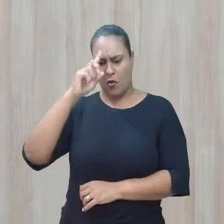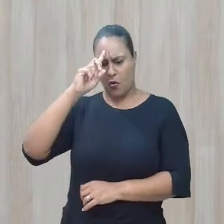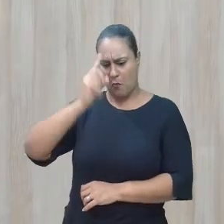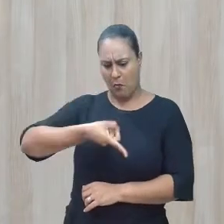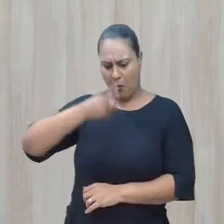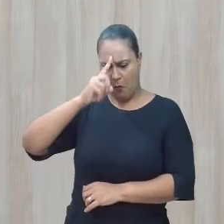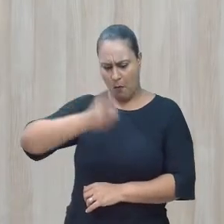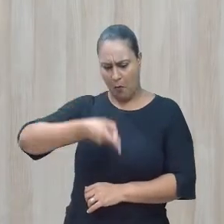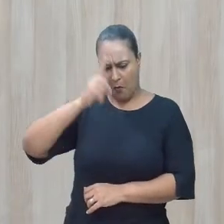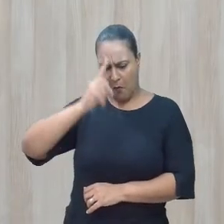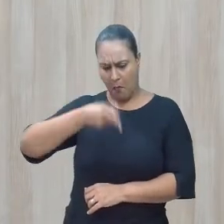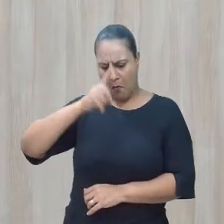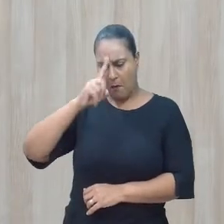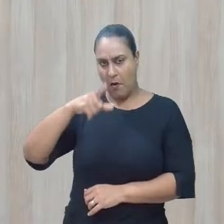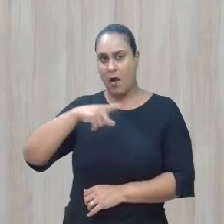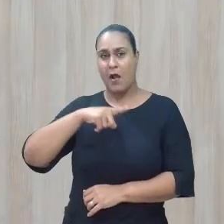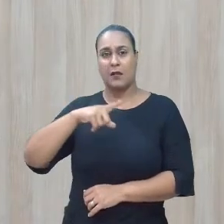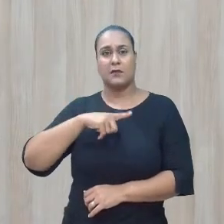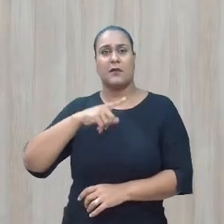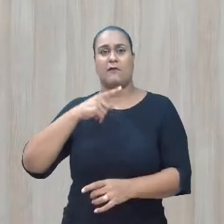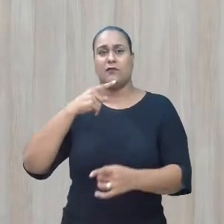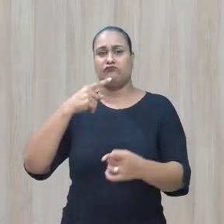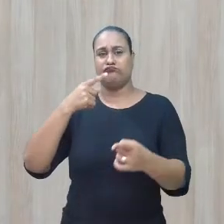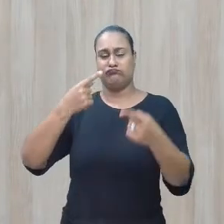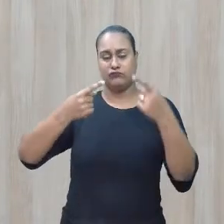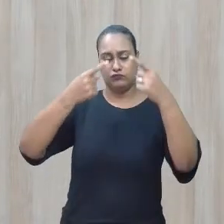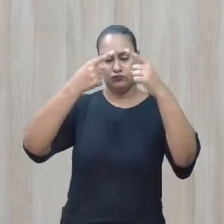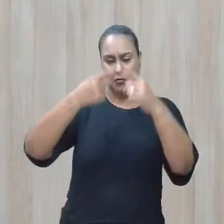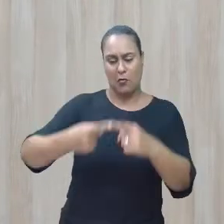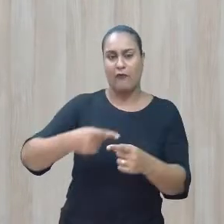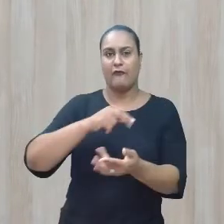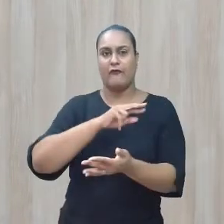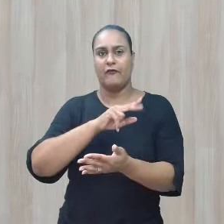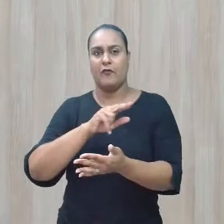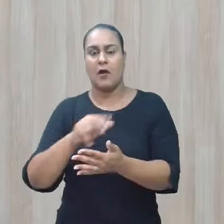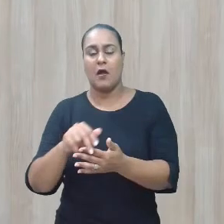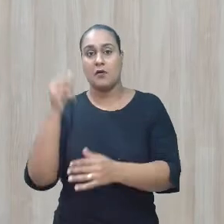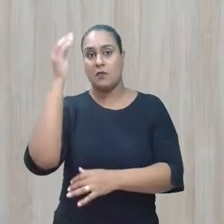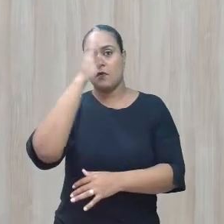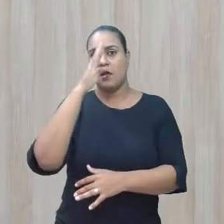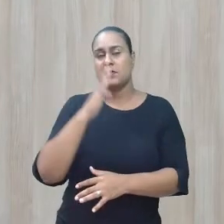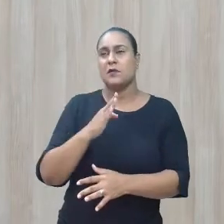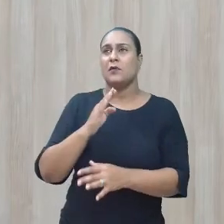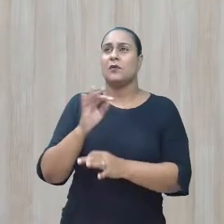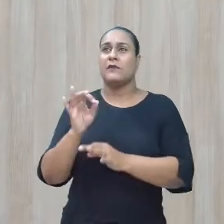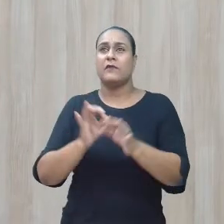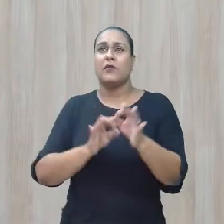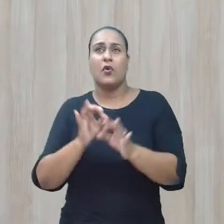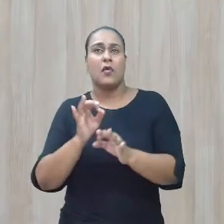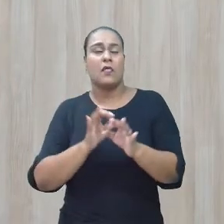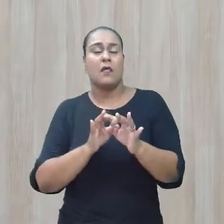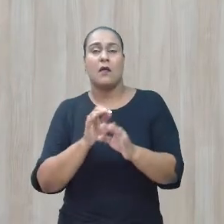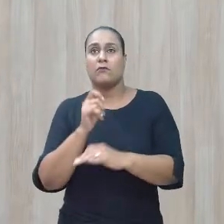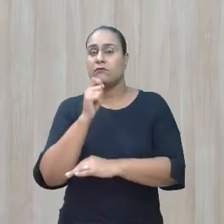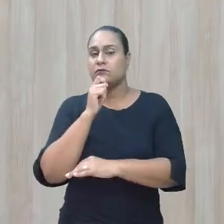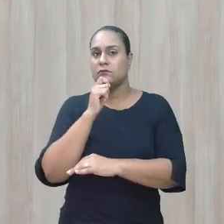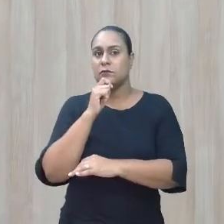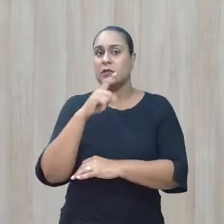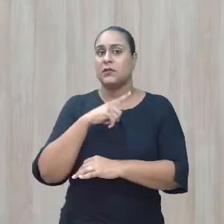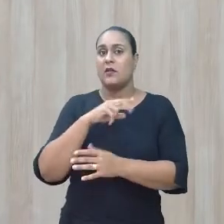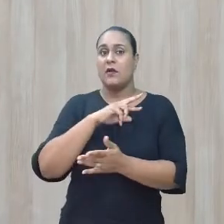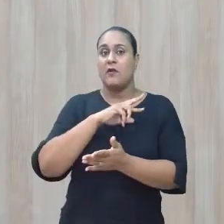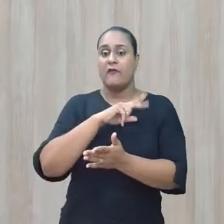isso gerou uma série de conflitos e disputas, e o Brasil ainda estava se construindo, se modelando enquanto país, existiam